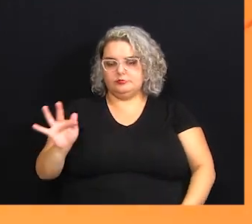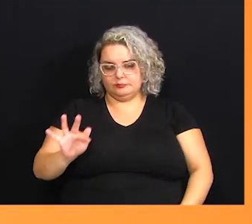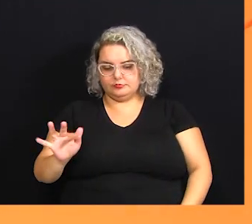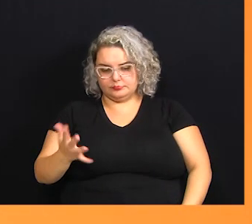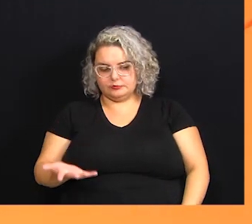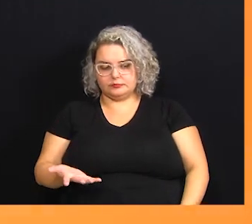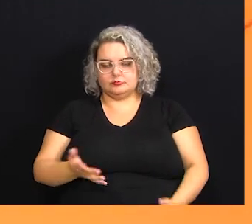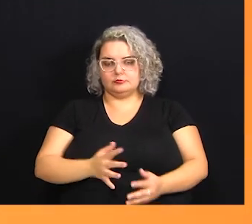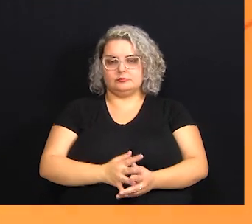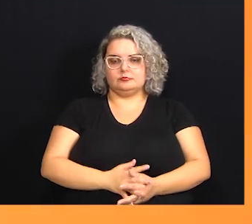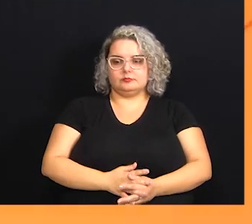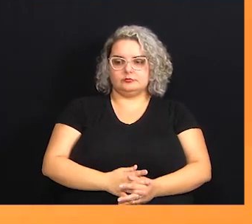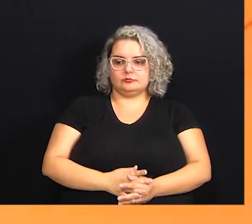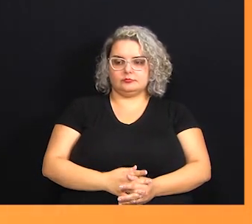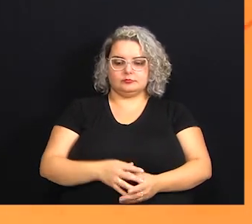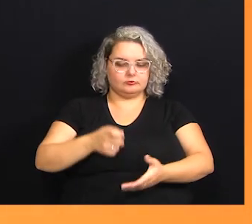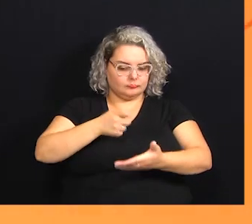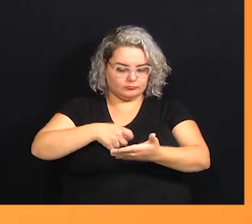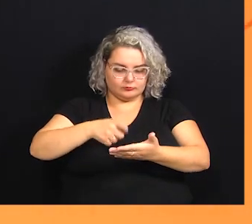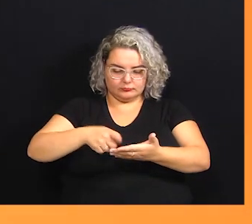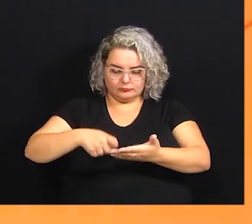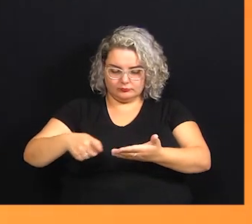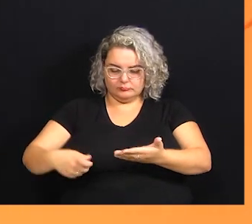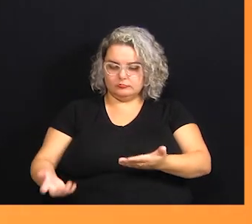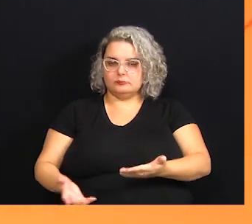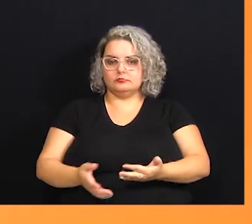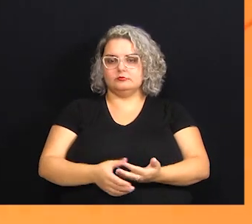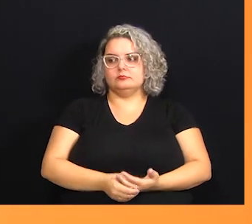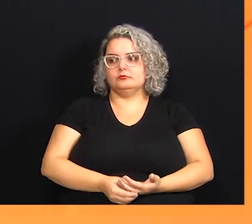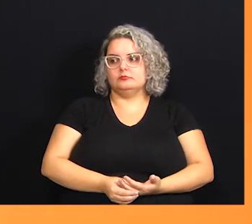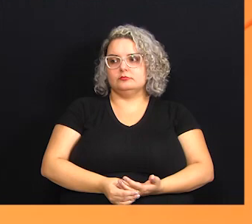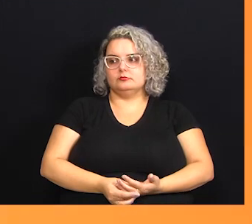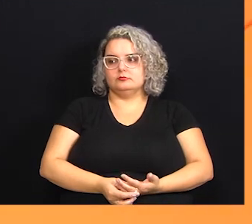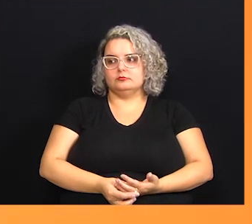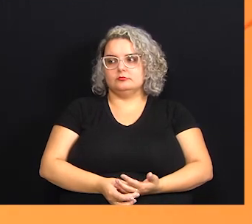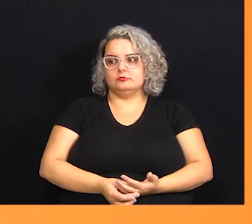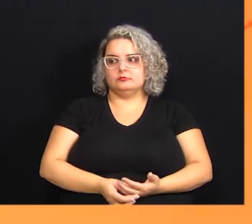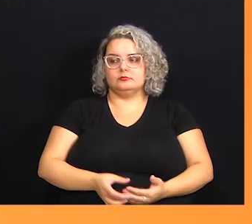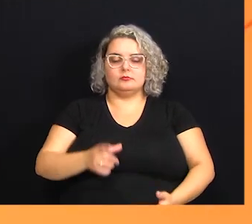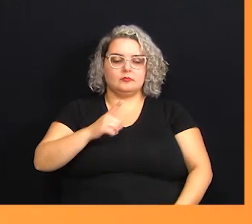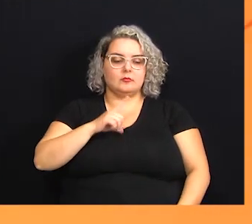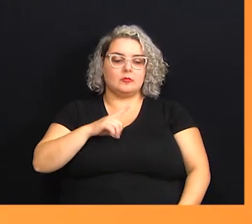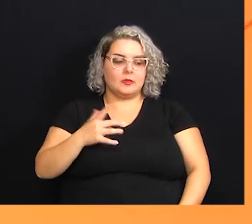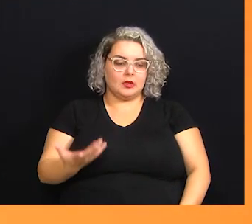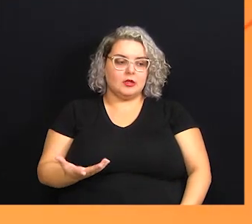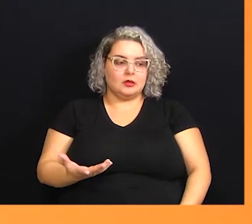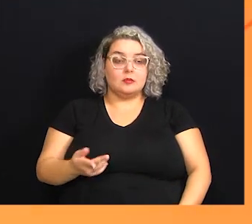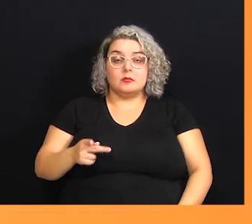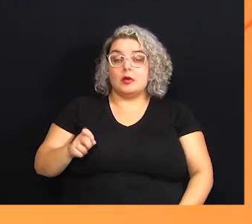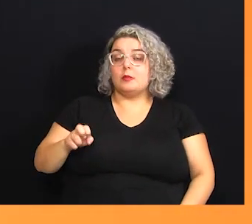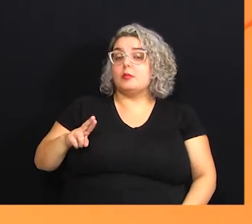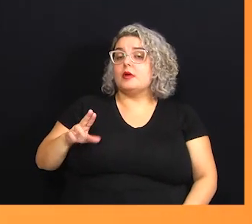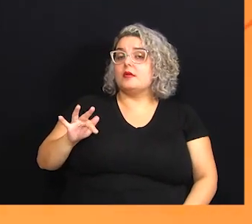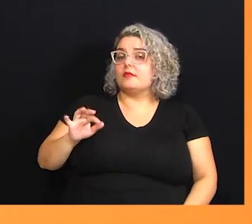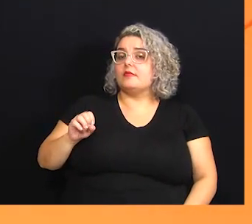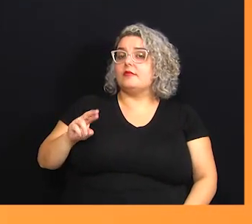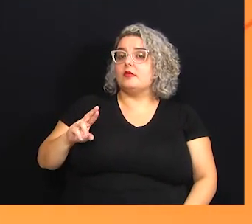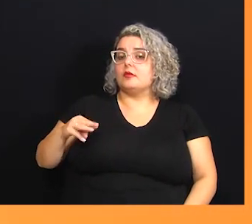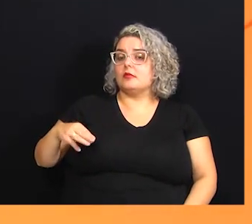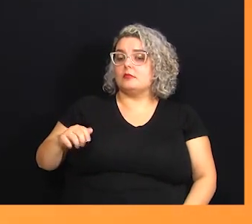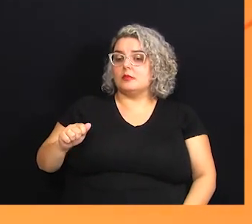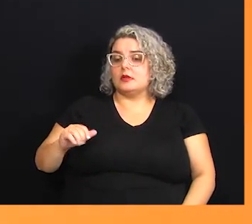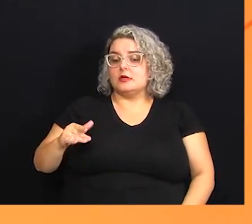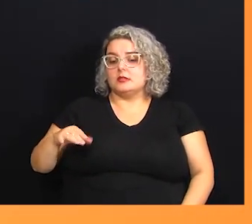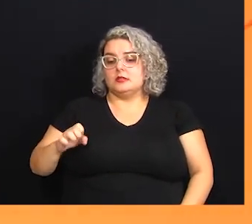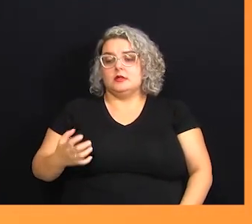no final, apesar de eu não ter conseguido escrever e ter uma assim, exemplar performance pro final